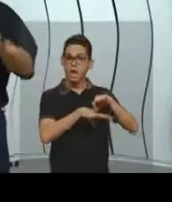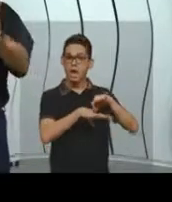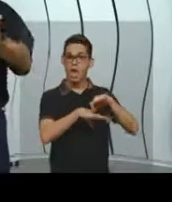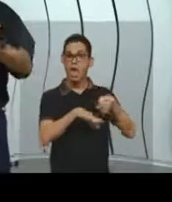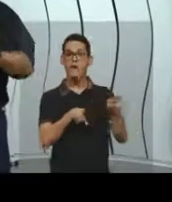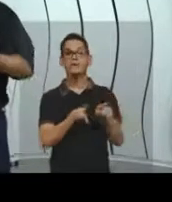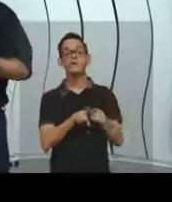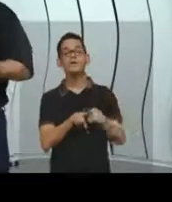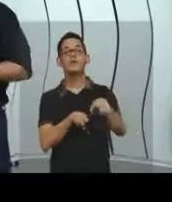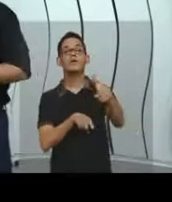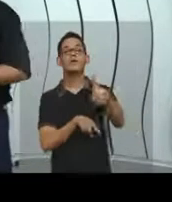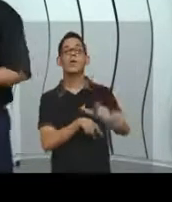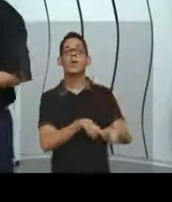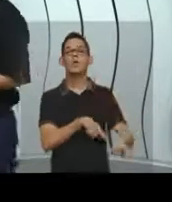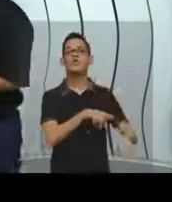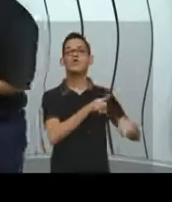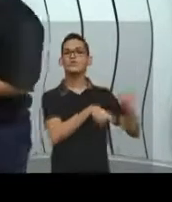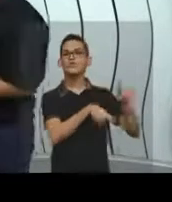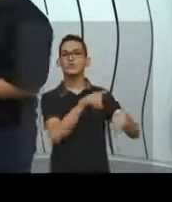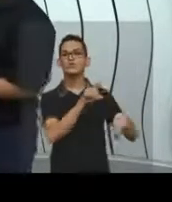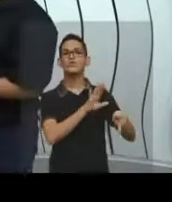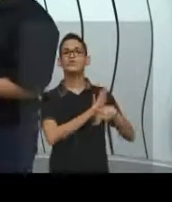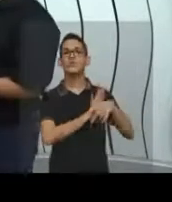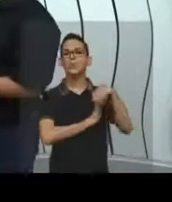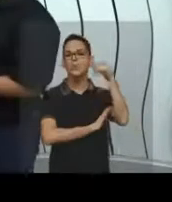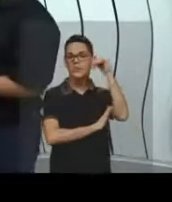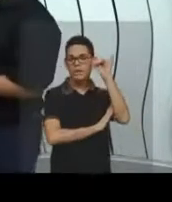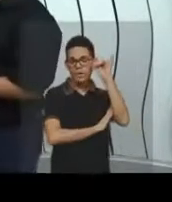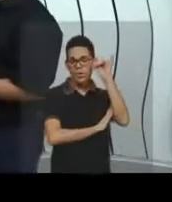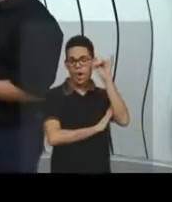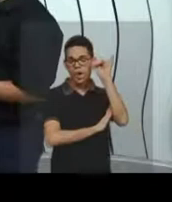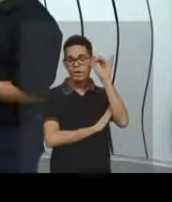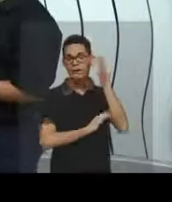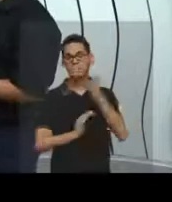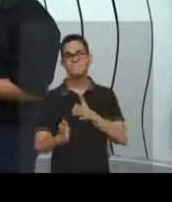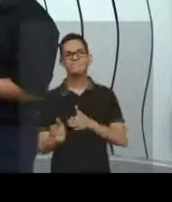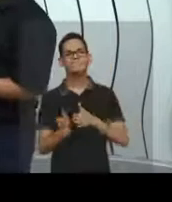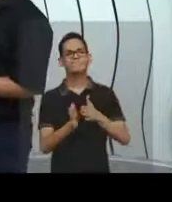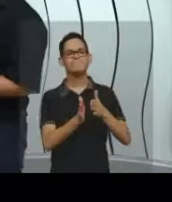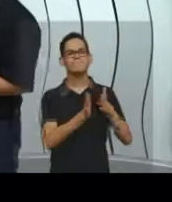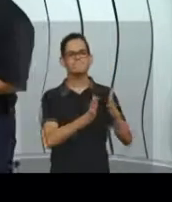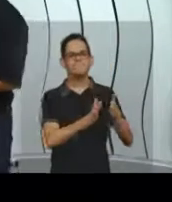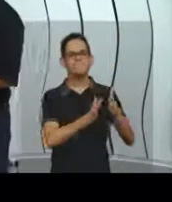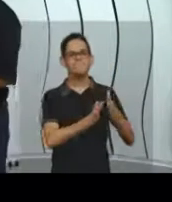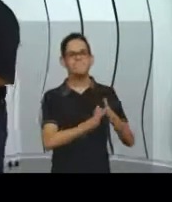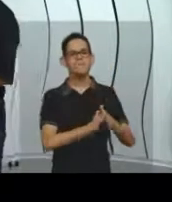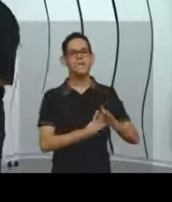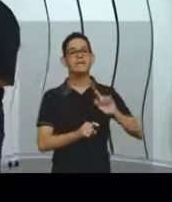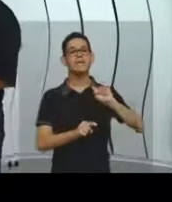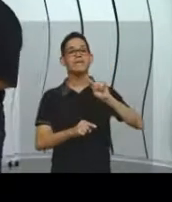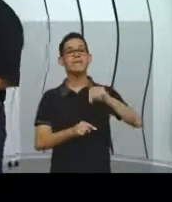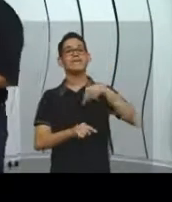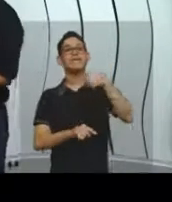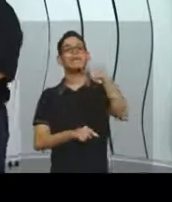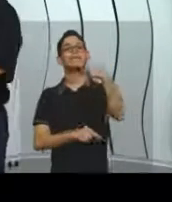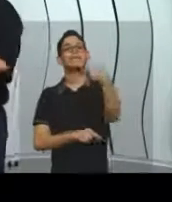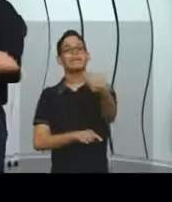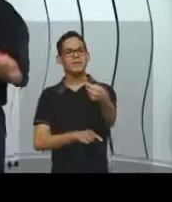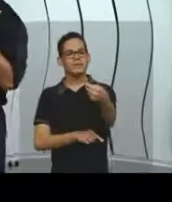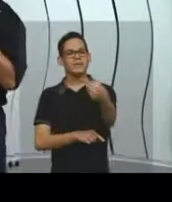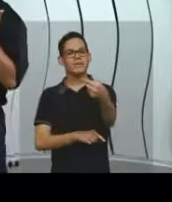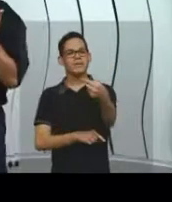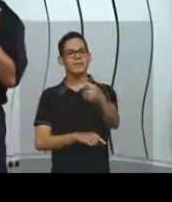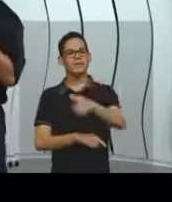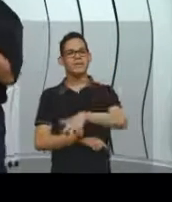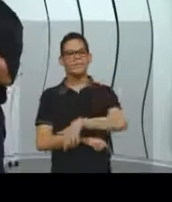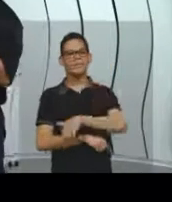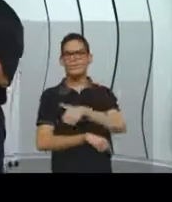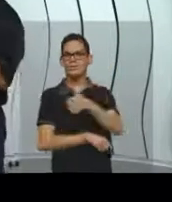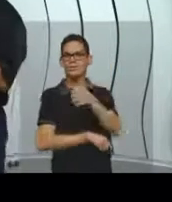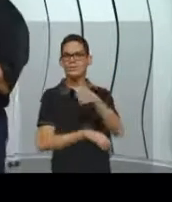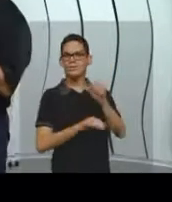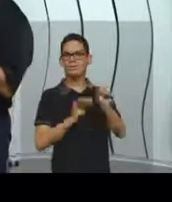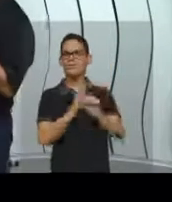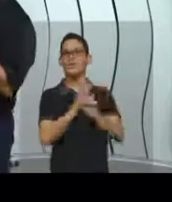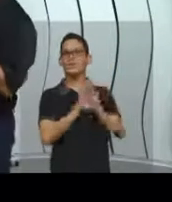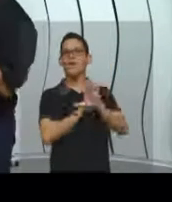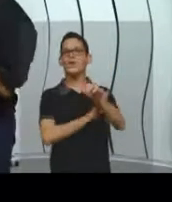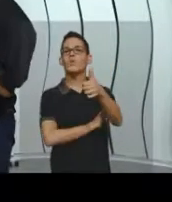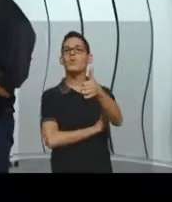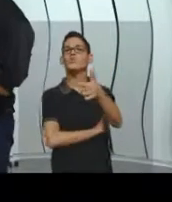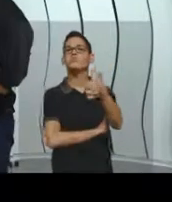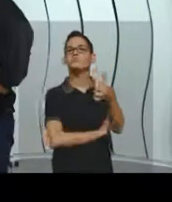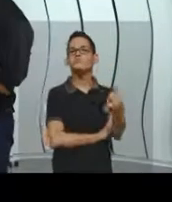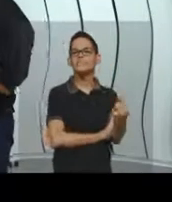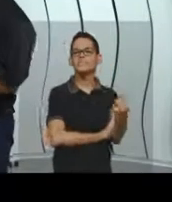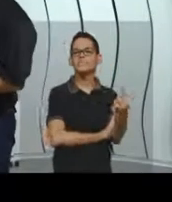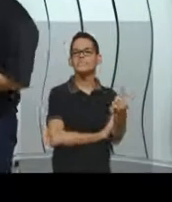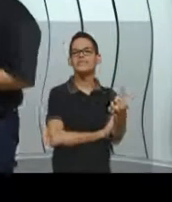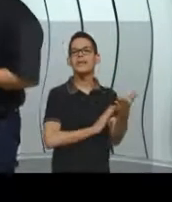demais subprodutos, né? Bom, dando um salto no tempo, né? A gente pula lá do século XVI e vem para o século